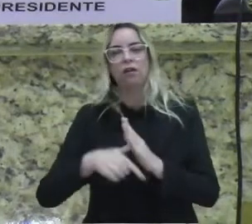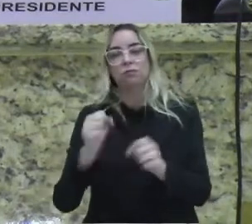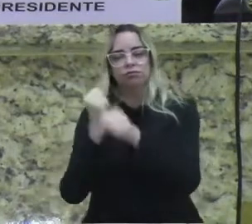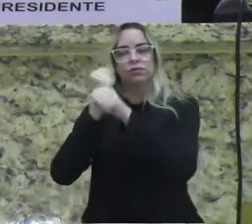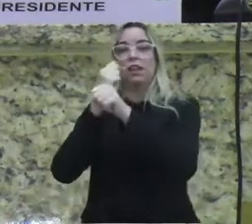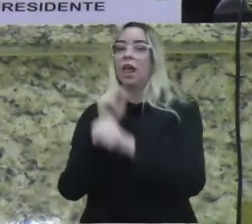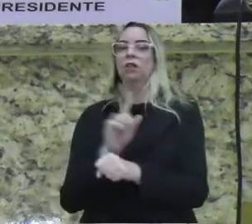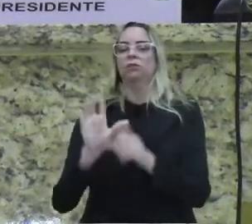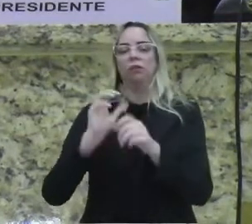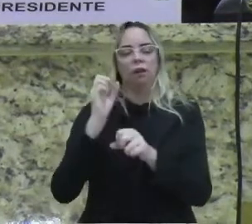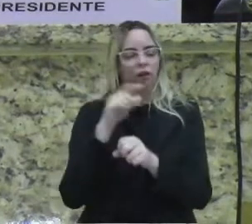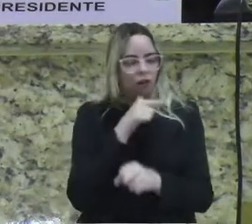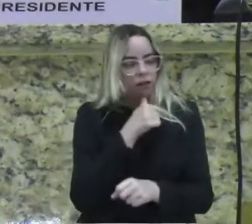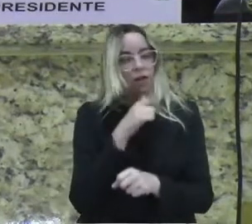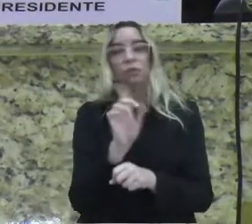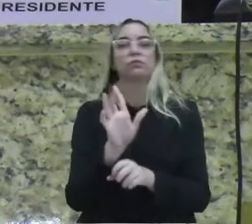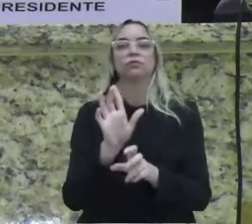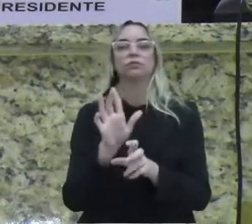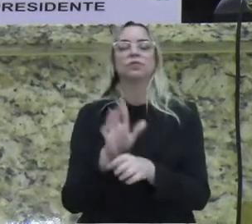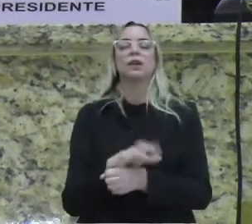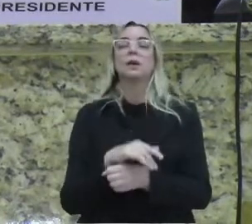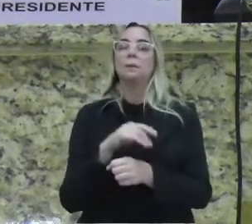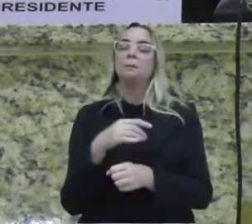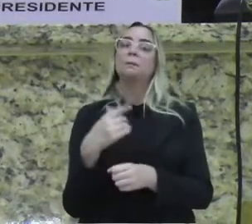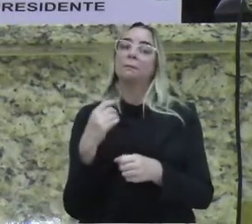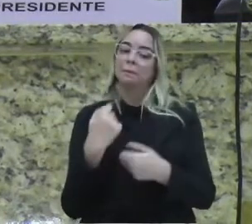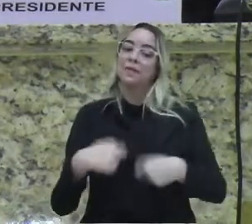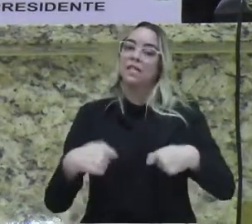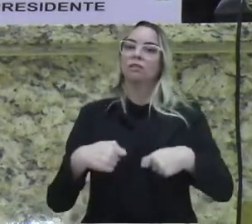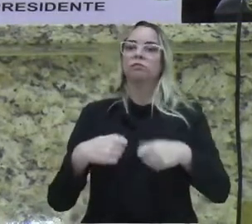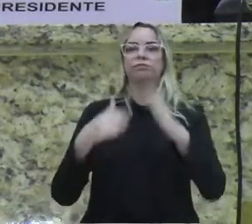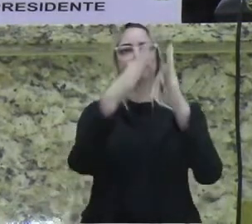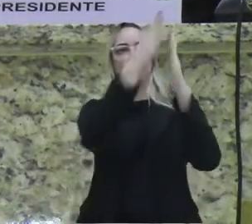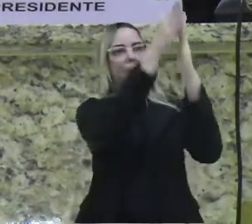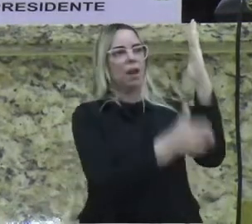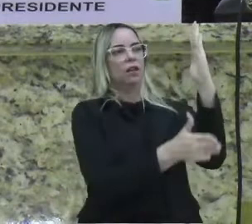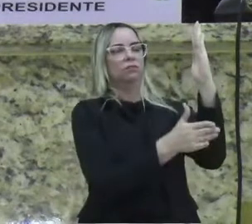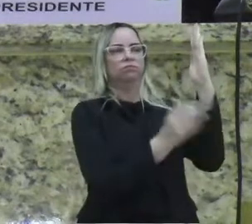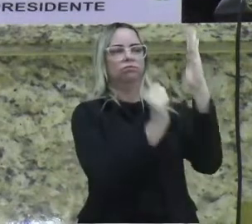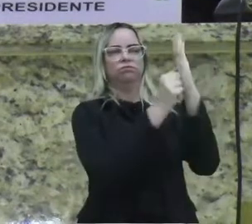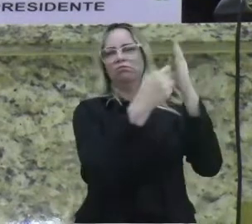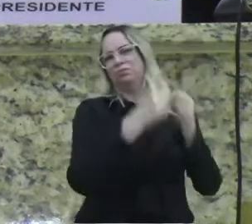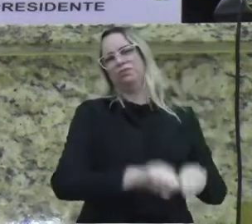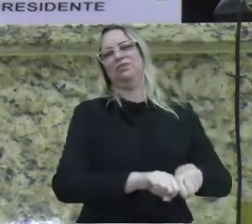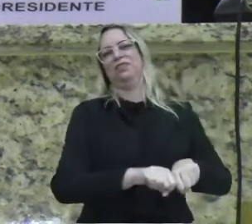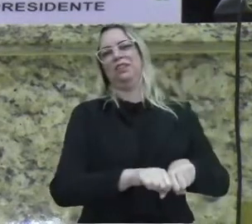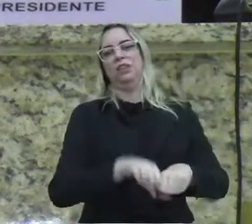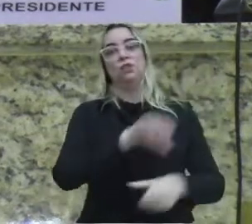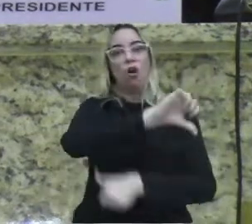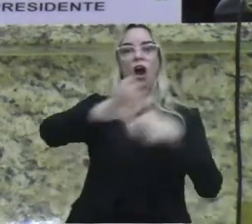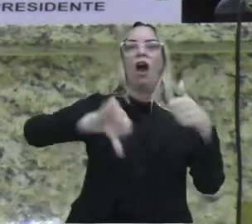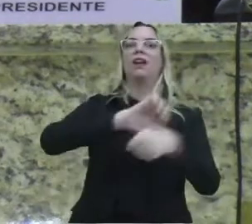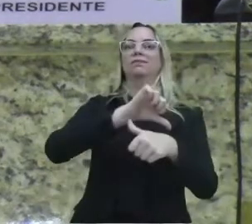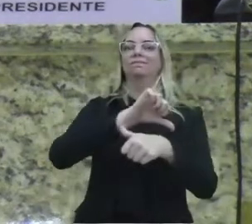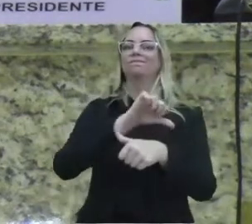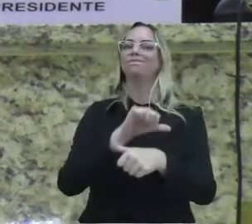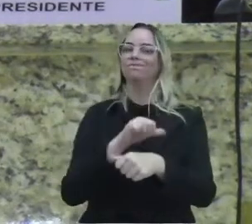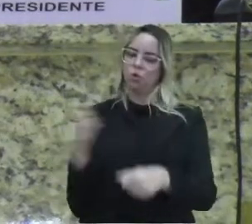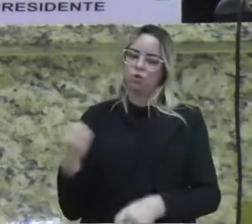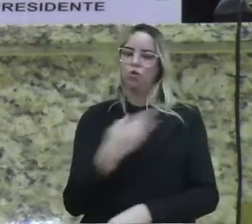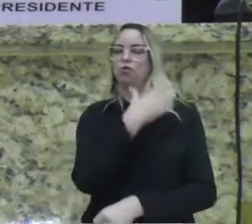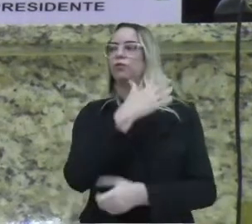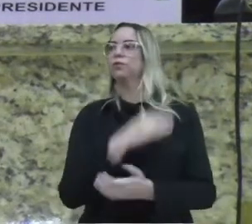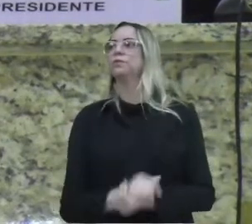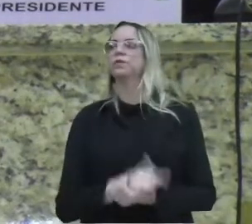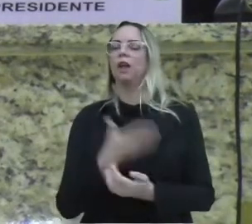da necessidade, porque quando começou a quebrar a parede, então viu que alguns ferros, então teve que trocar. A gente está conseguindo uma execução